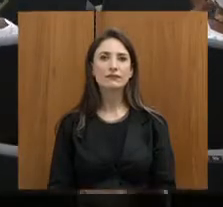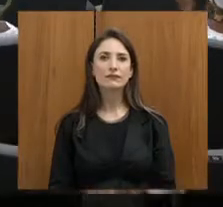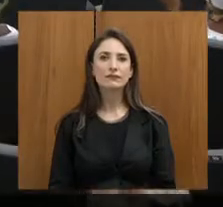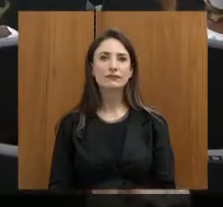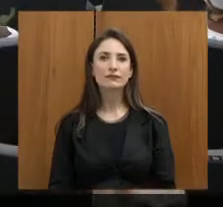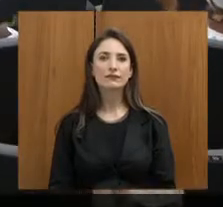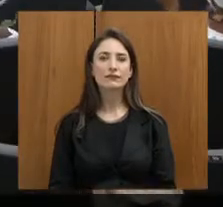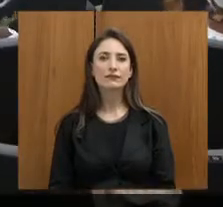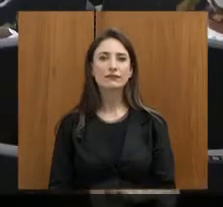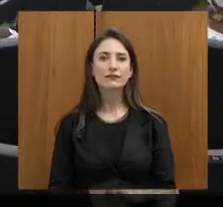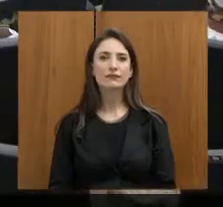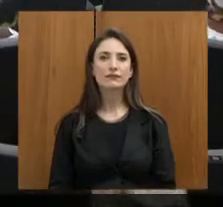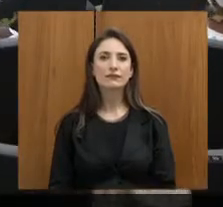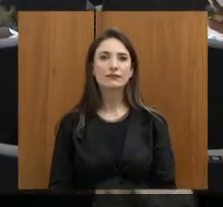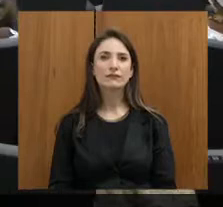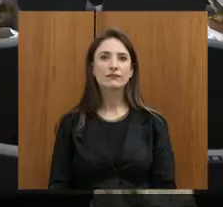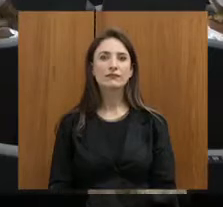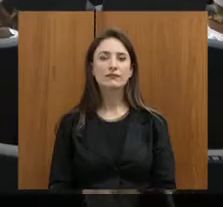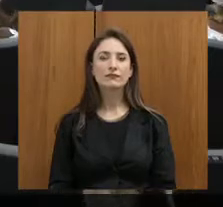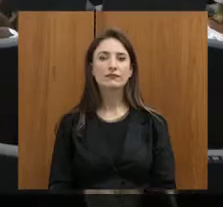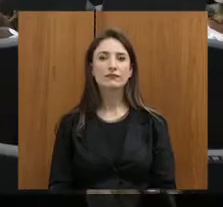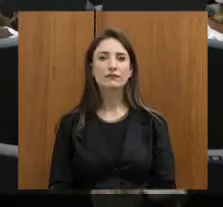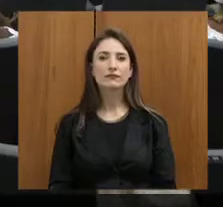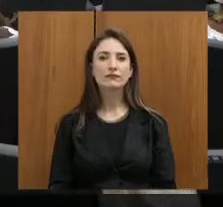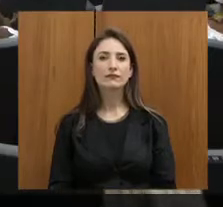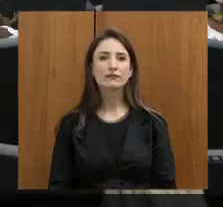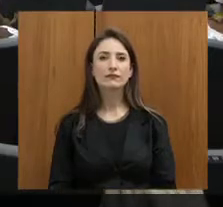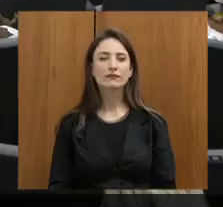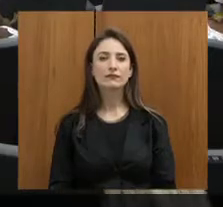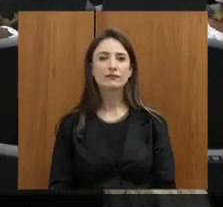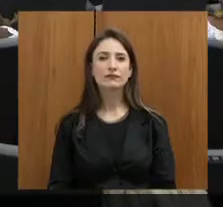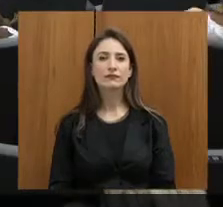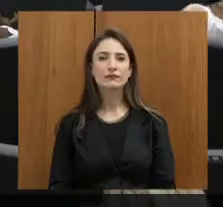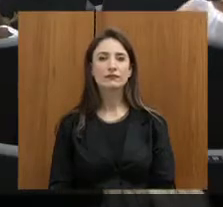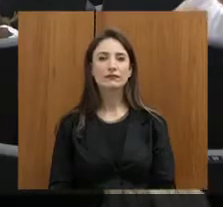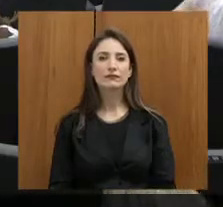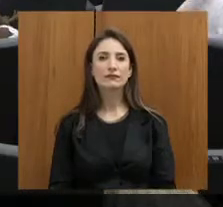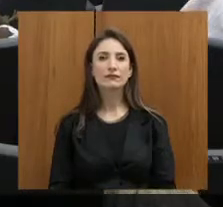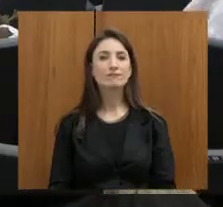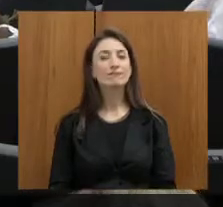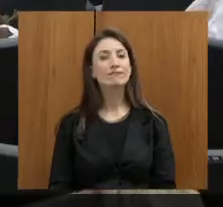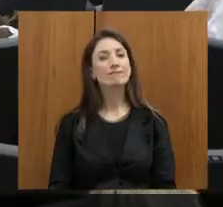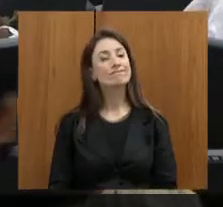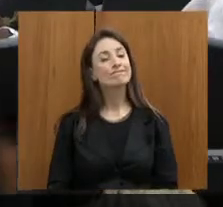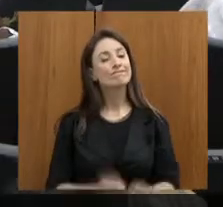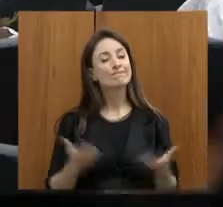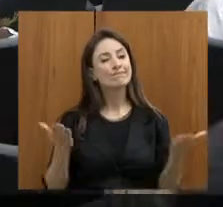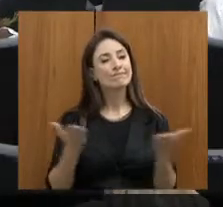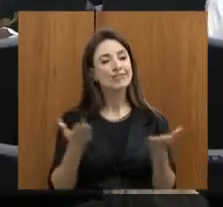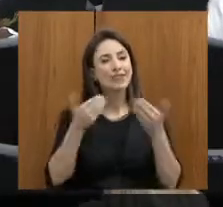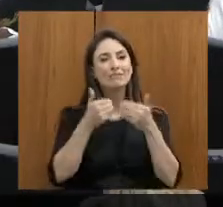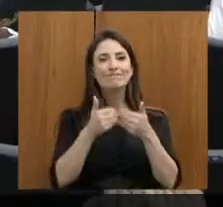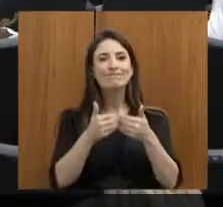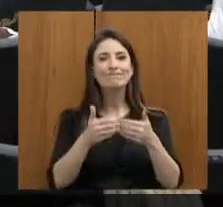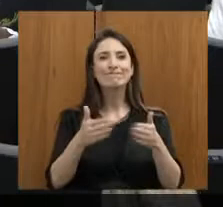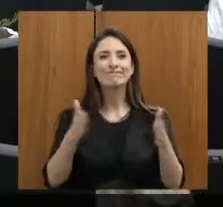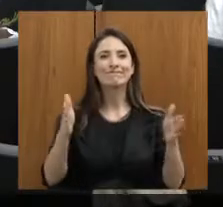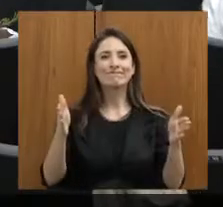E aí e reaberto os trabalhos